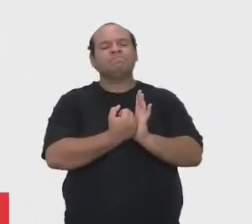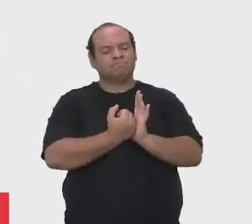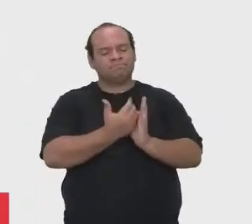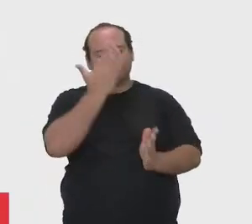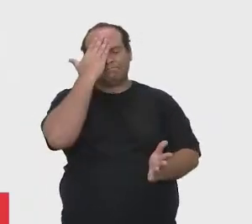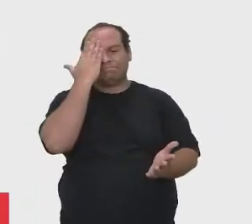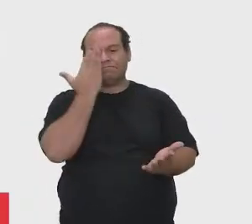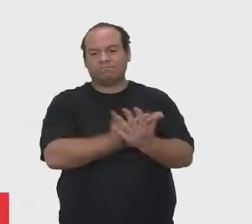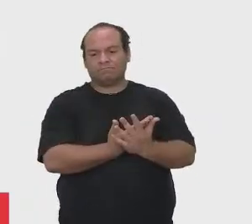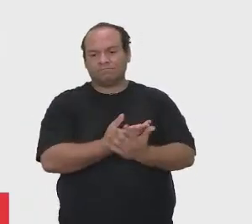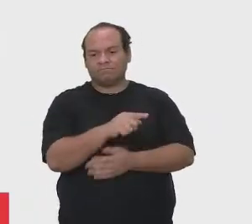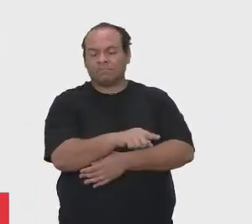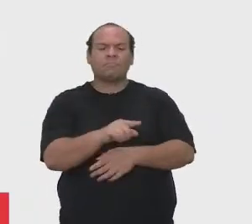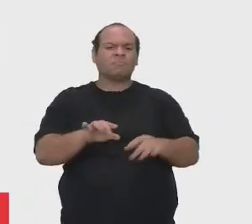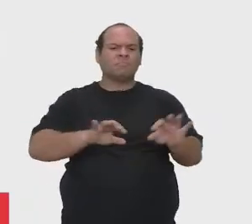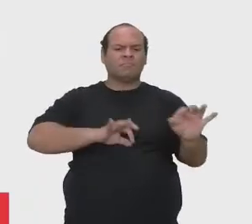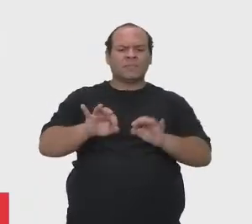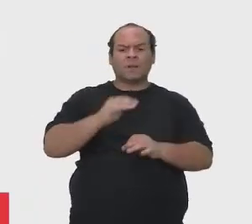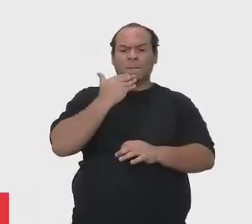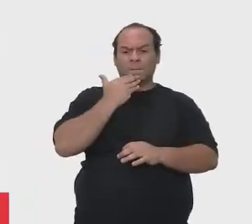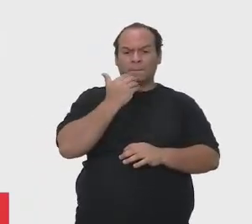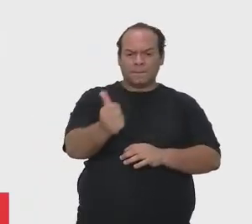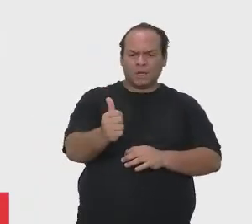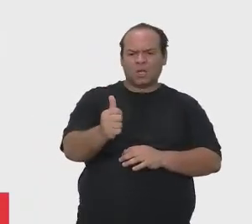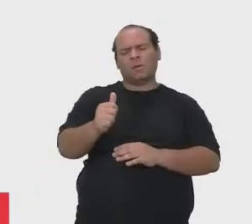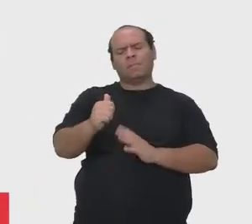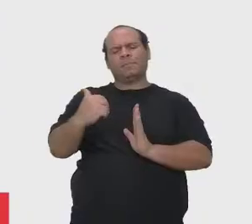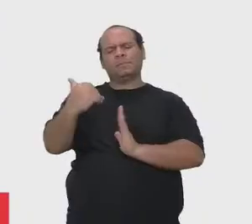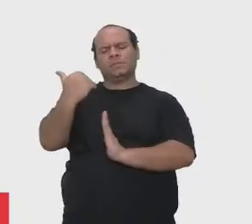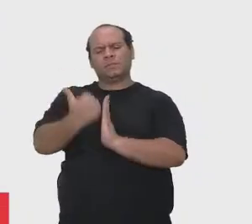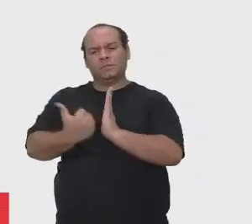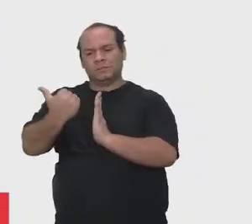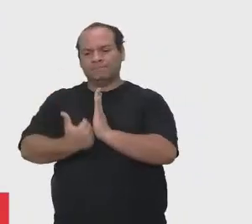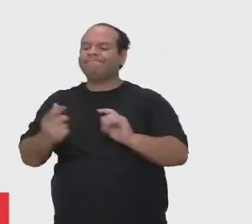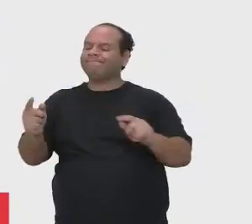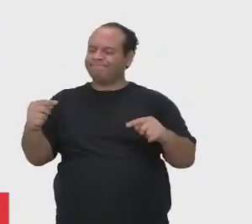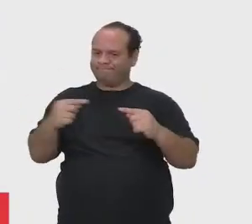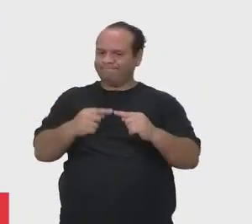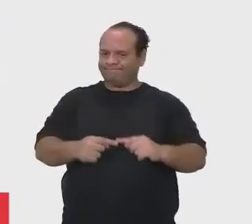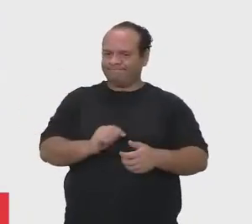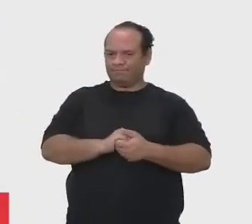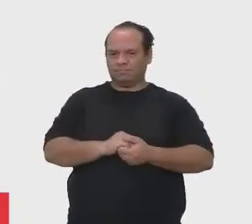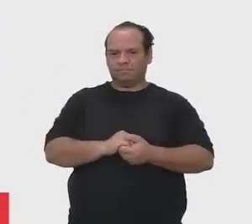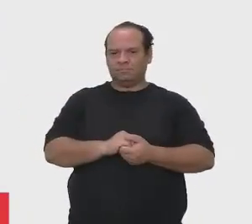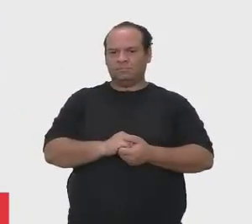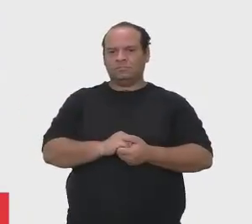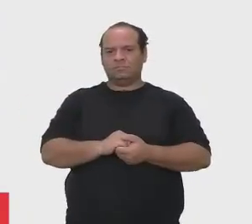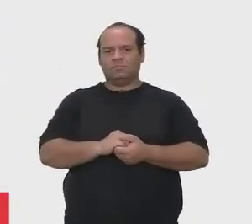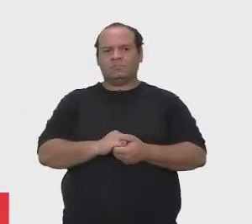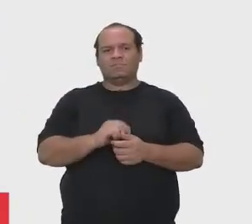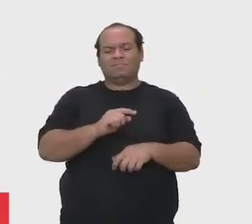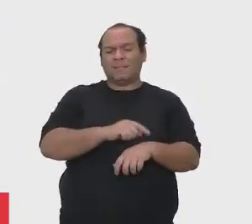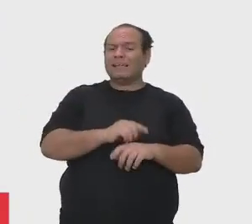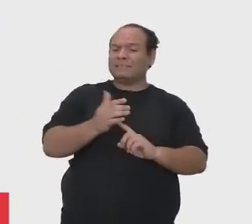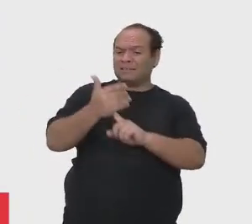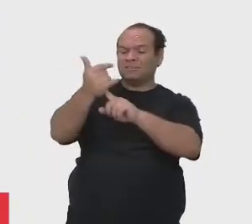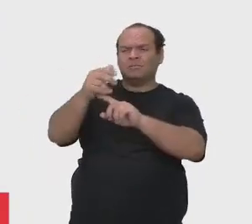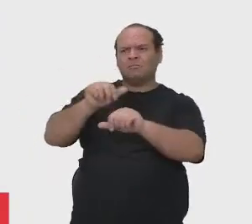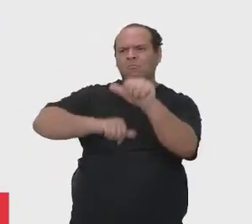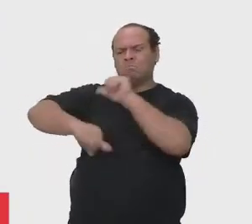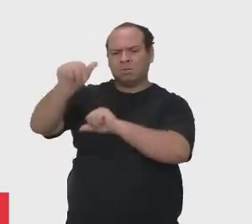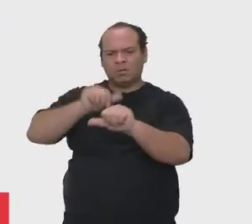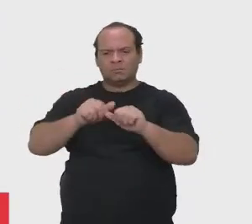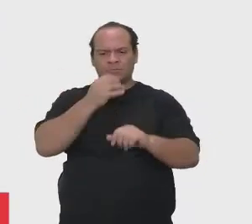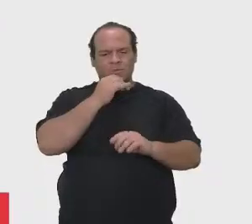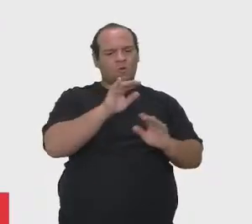é um produto mais eficiente que você tem naquele momento, né? Então, por que eu falo naquele momento? Porque as tecnologias evoluem. Então, se eu comprei